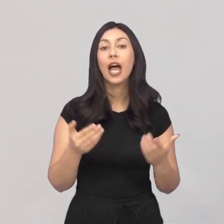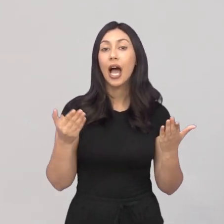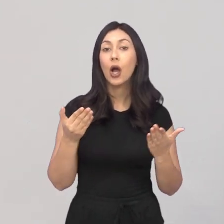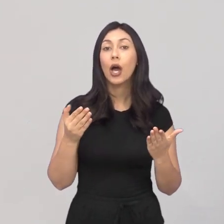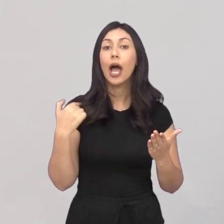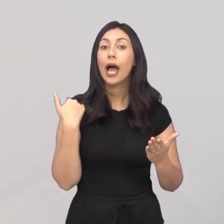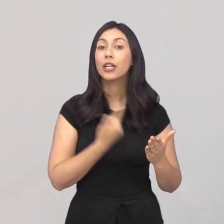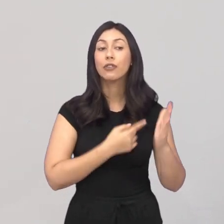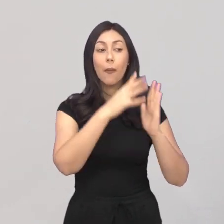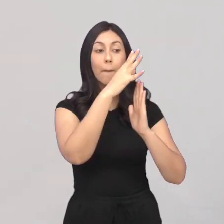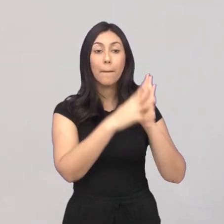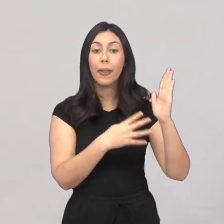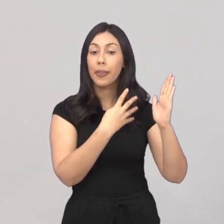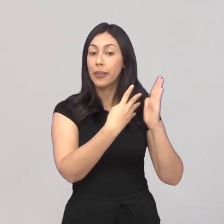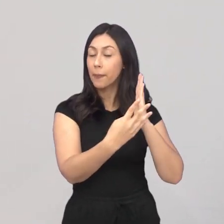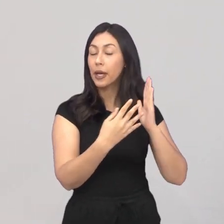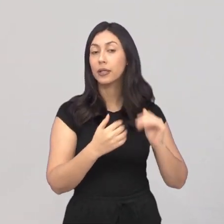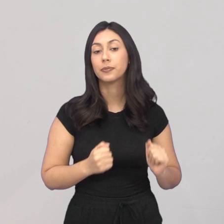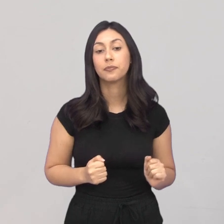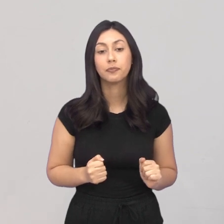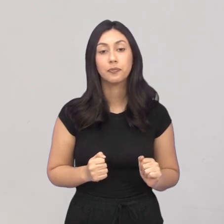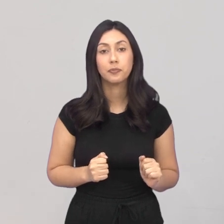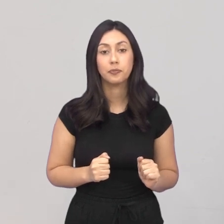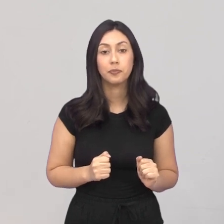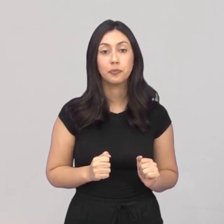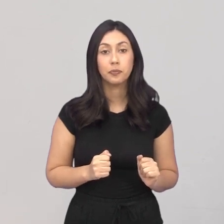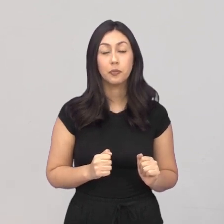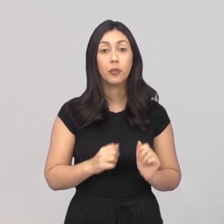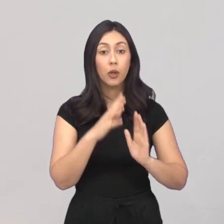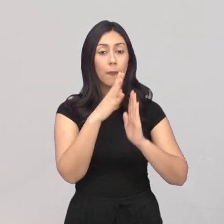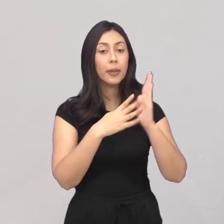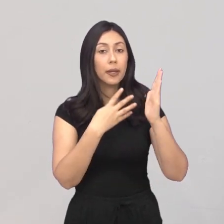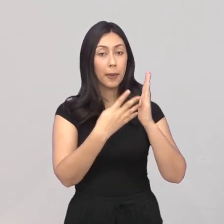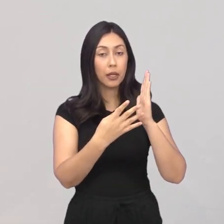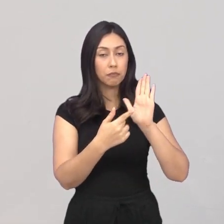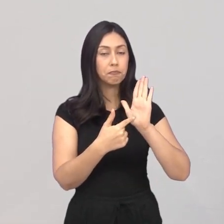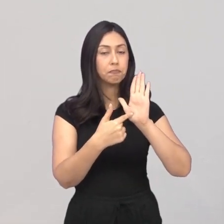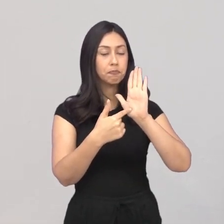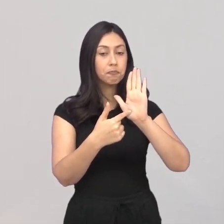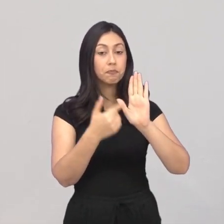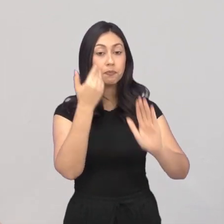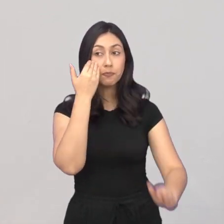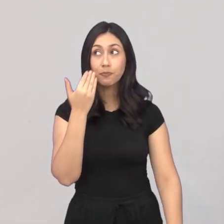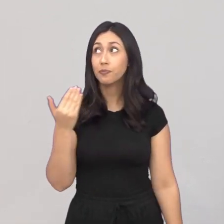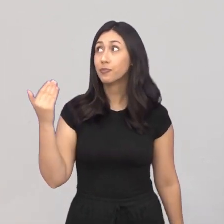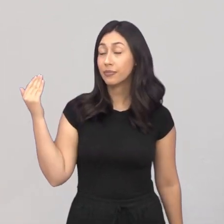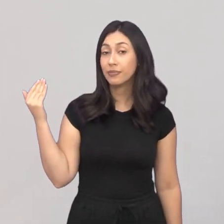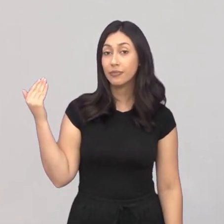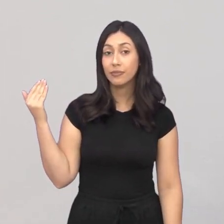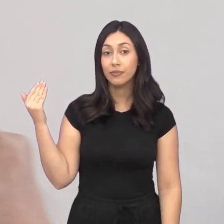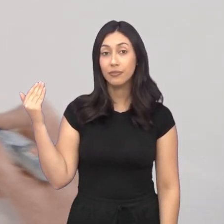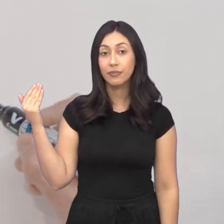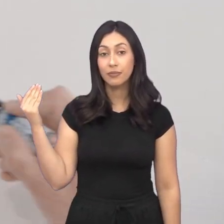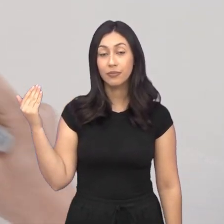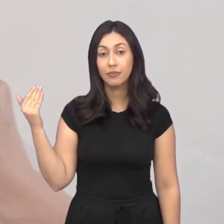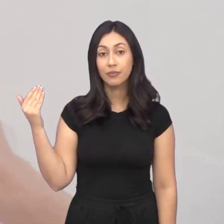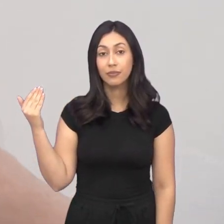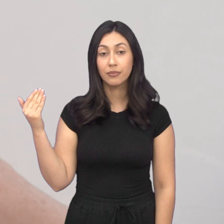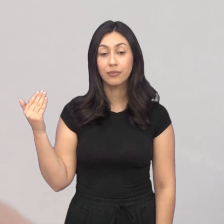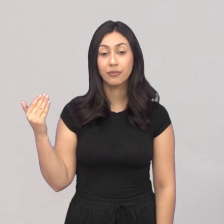gente. Por exemplo, menos 3, vamos fazer uma tabelinha assim, ó. X